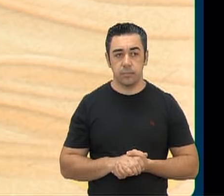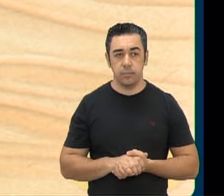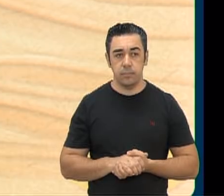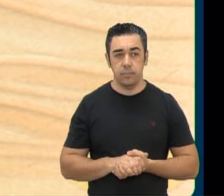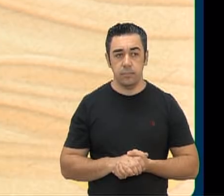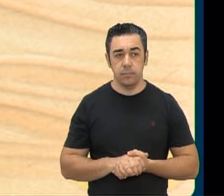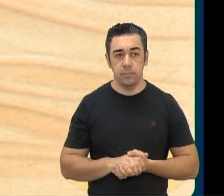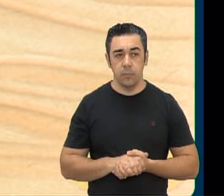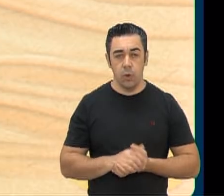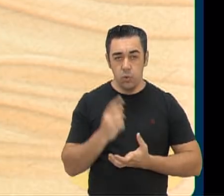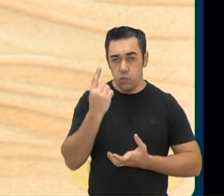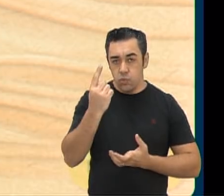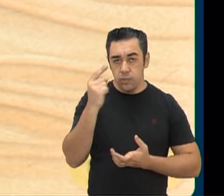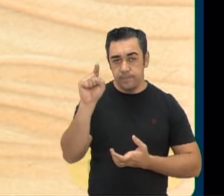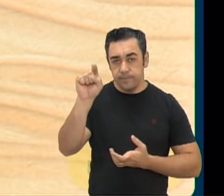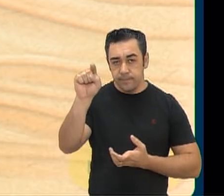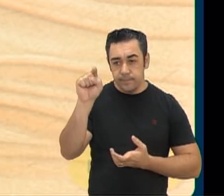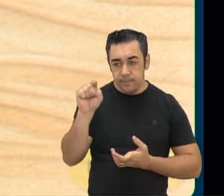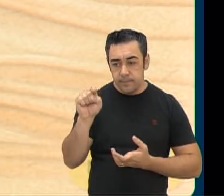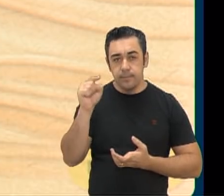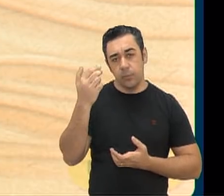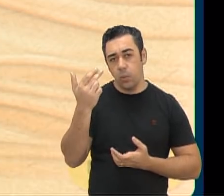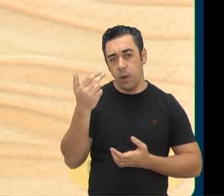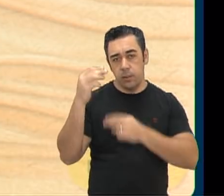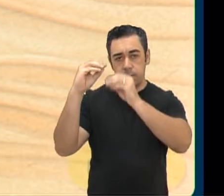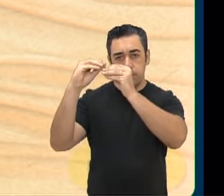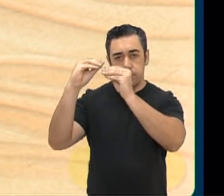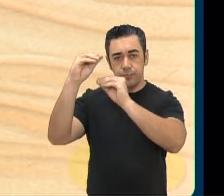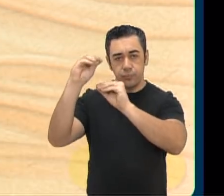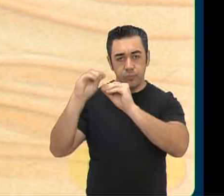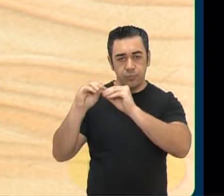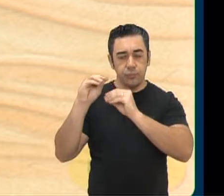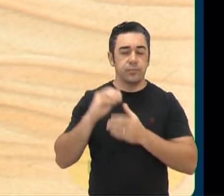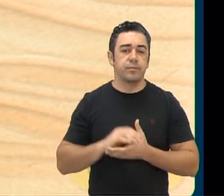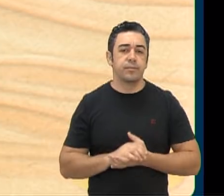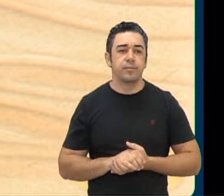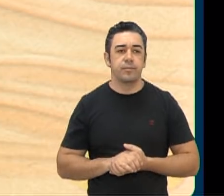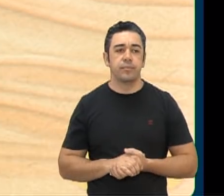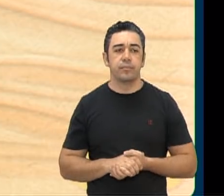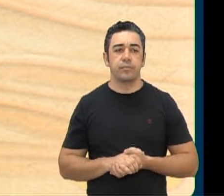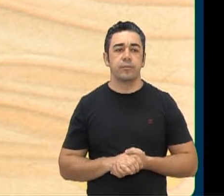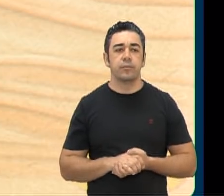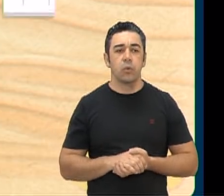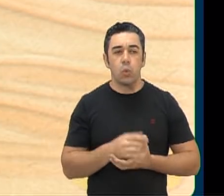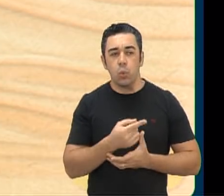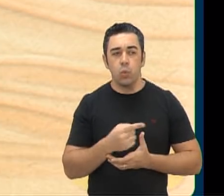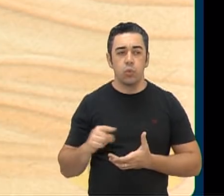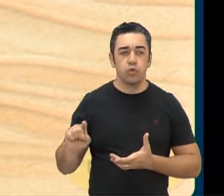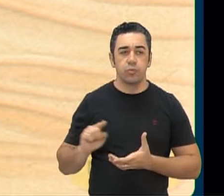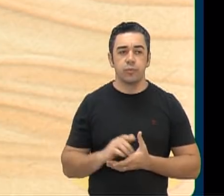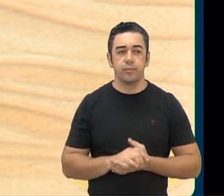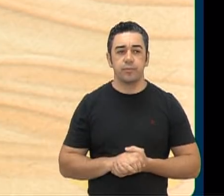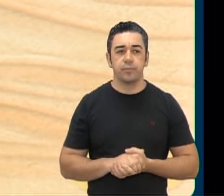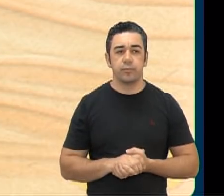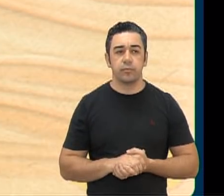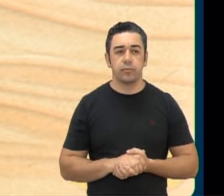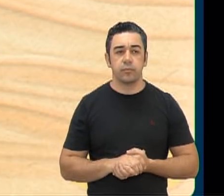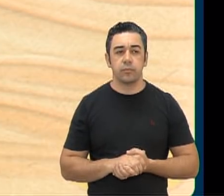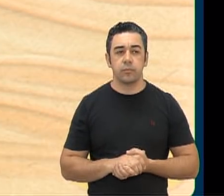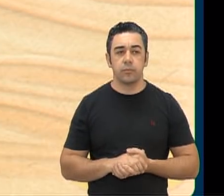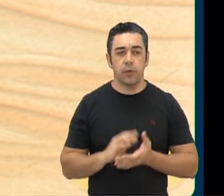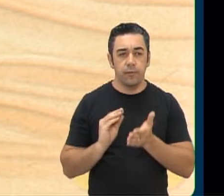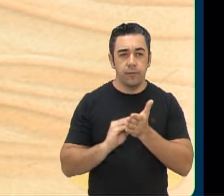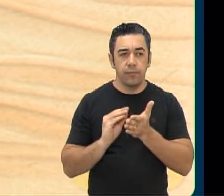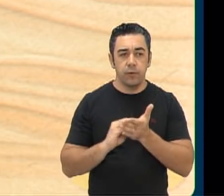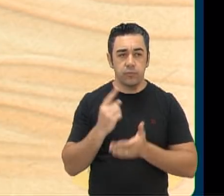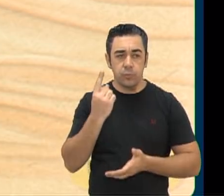Aqui é um cubo só, que é o reflexo do outro também. E por último, a